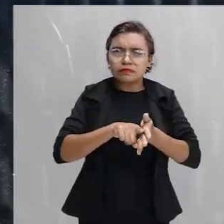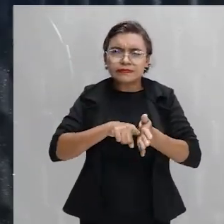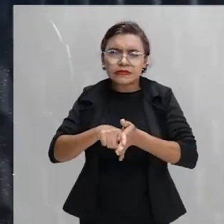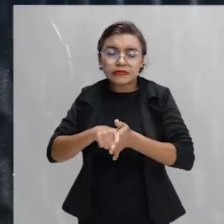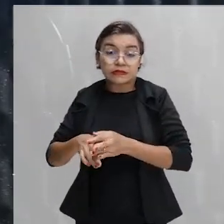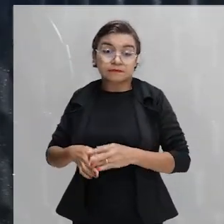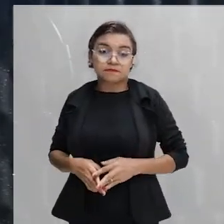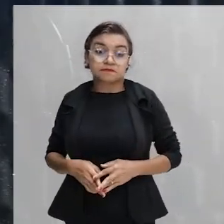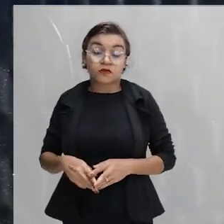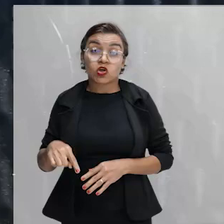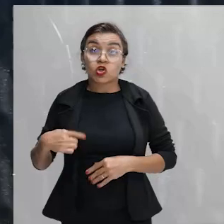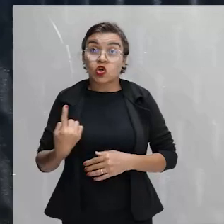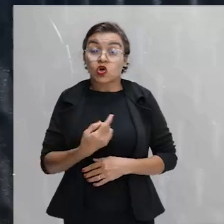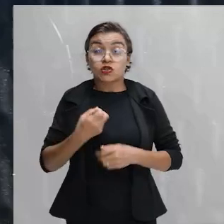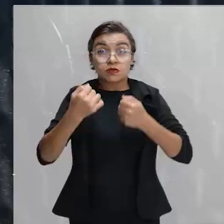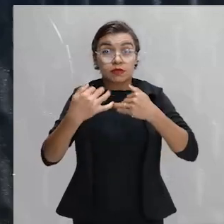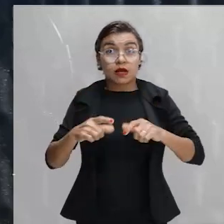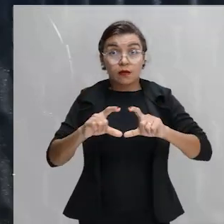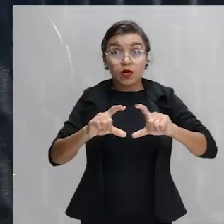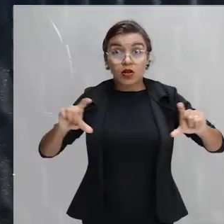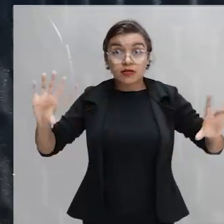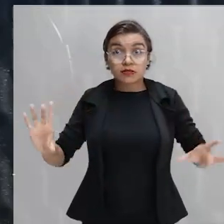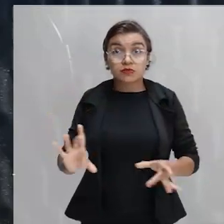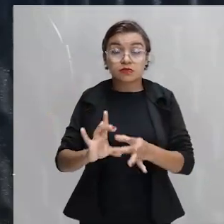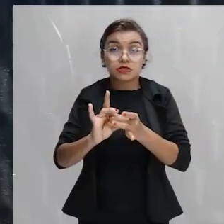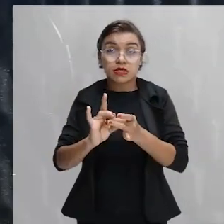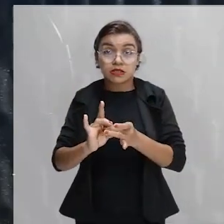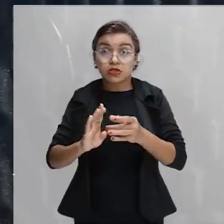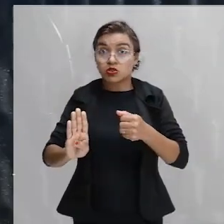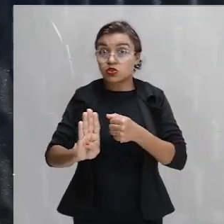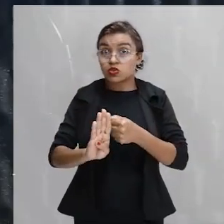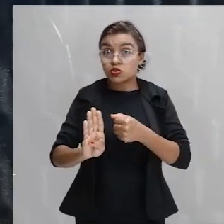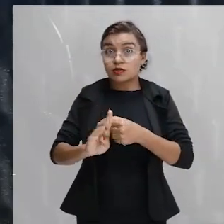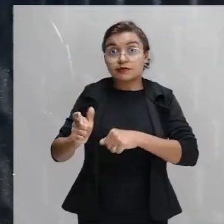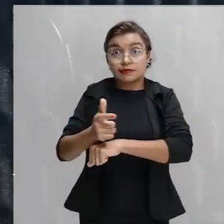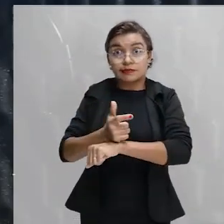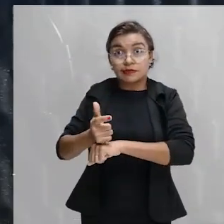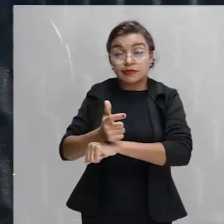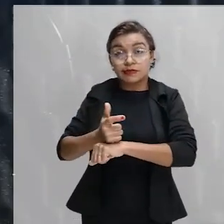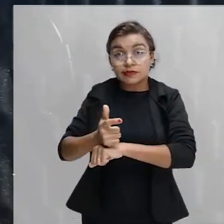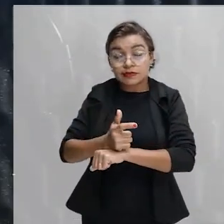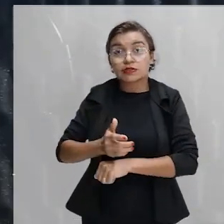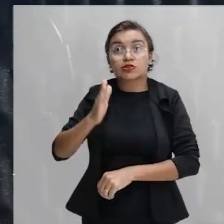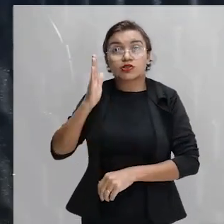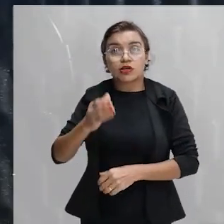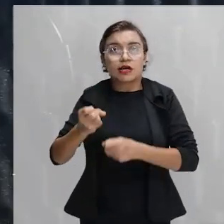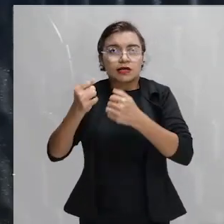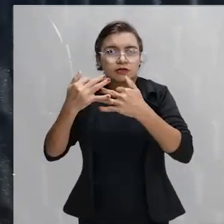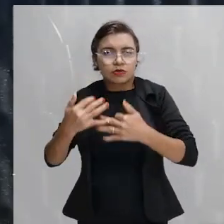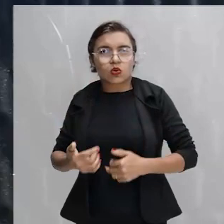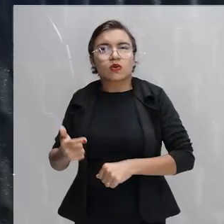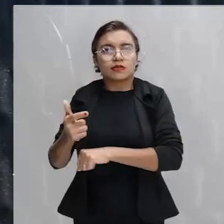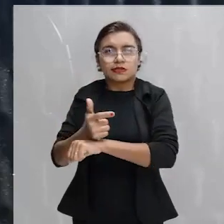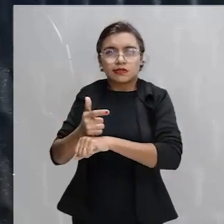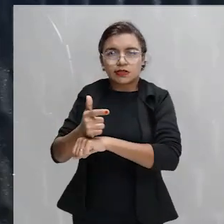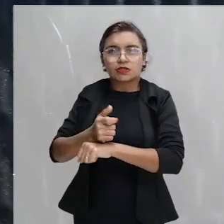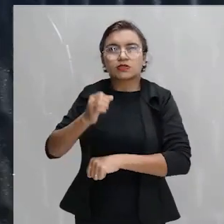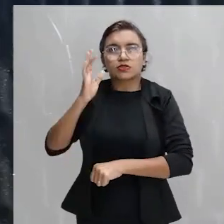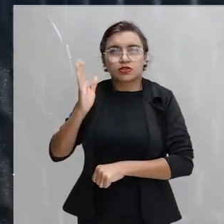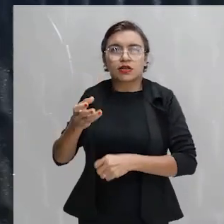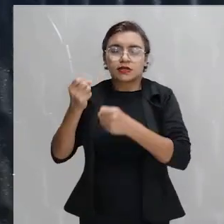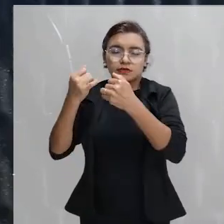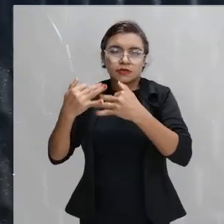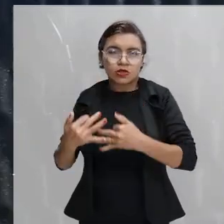falando de oração subordinada, substantiva, adjetiva. A gente já falou de adjetivo. A gente já falou